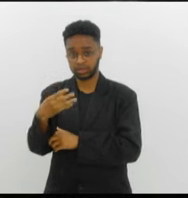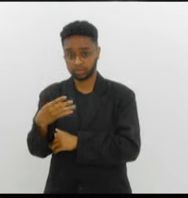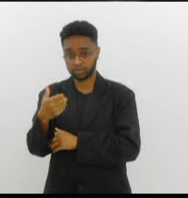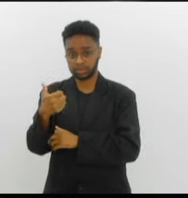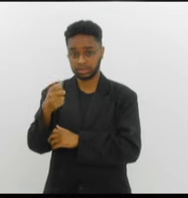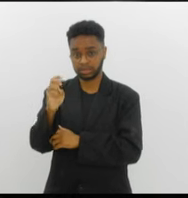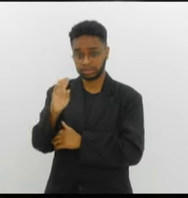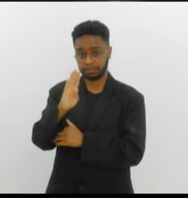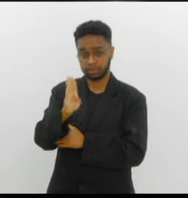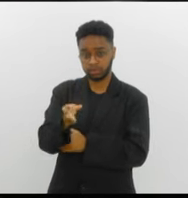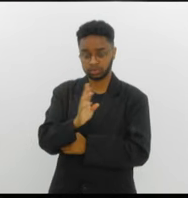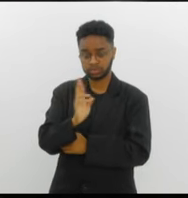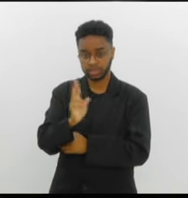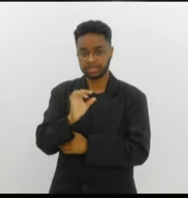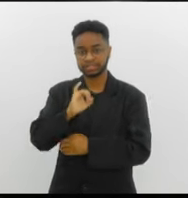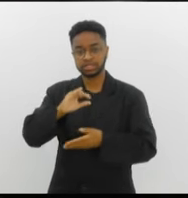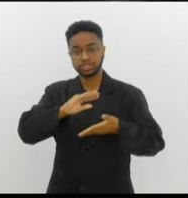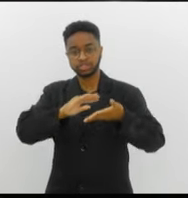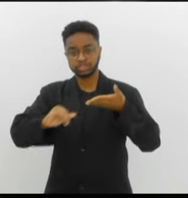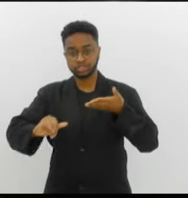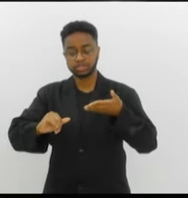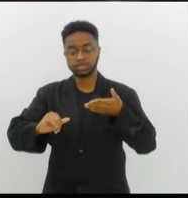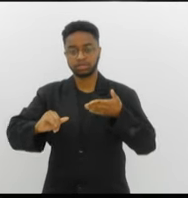de reais o déficit